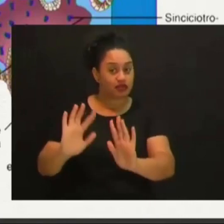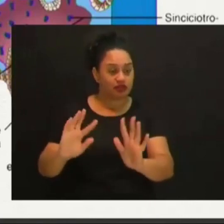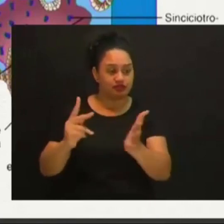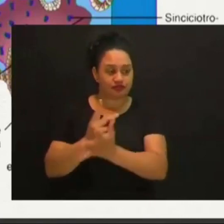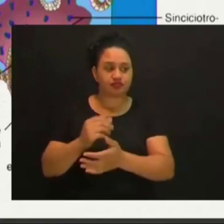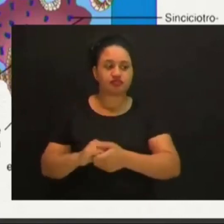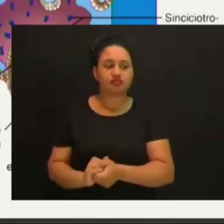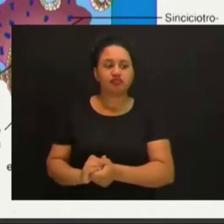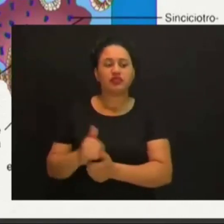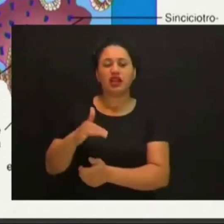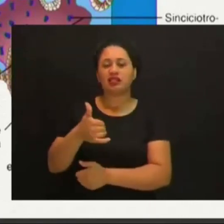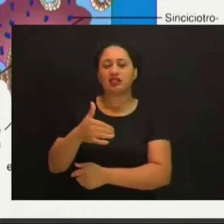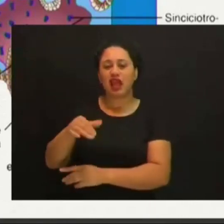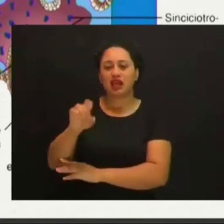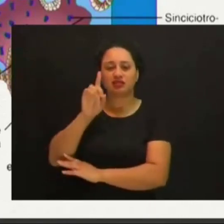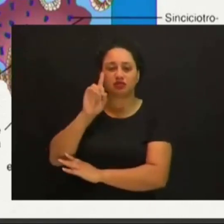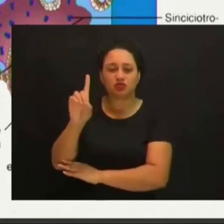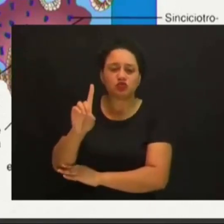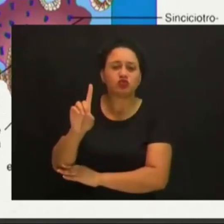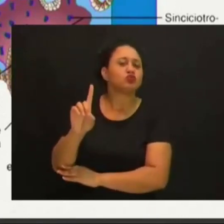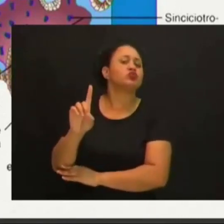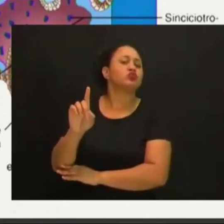do 10º dia, esse